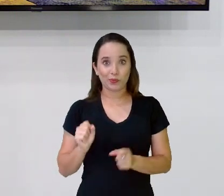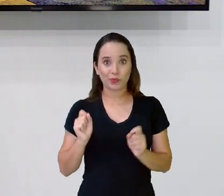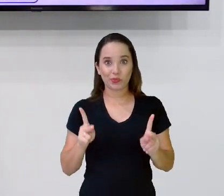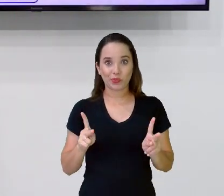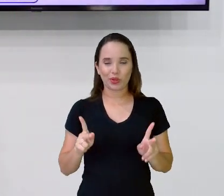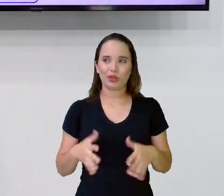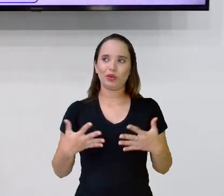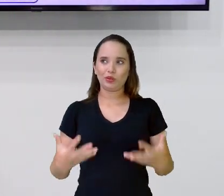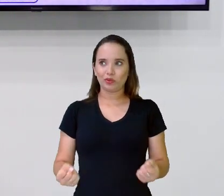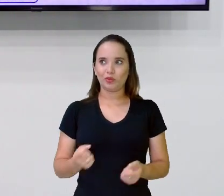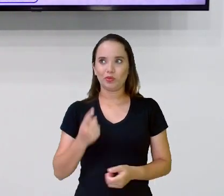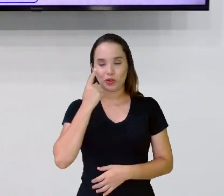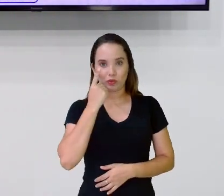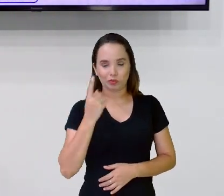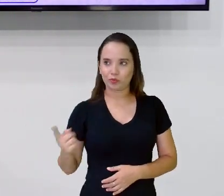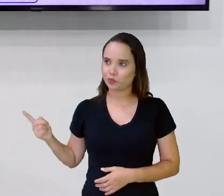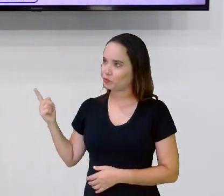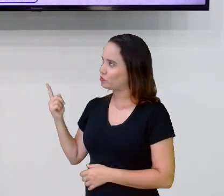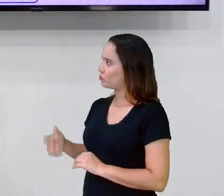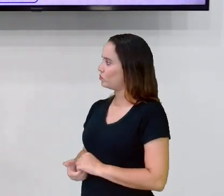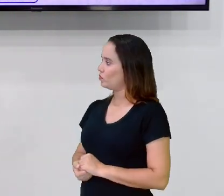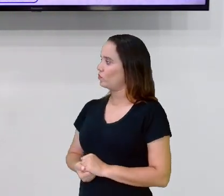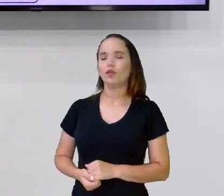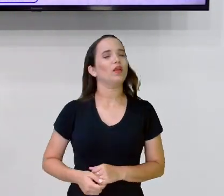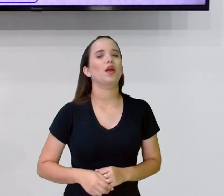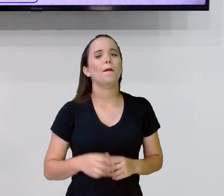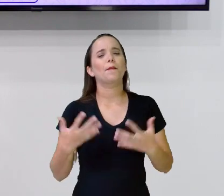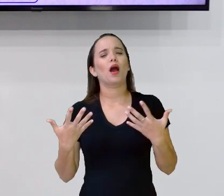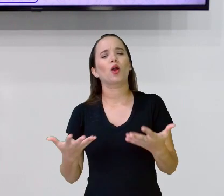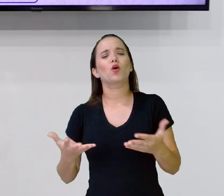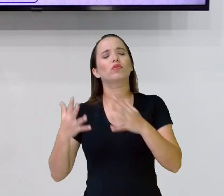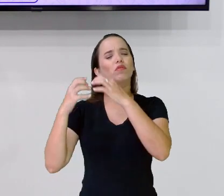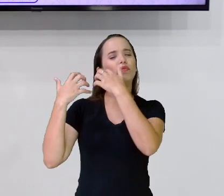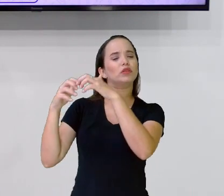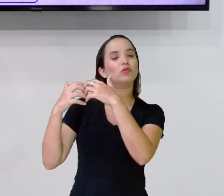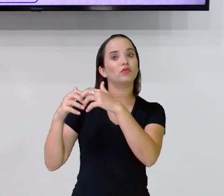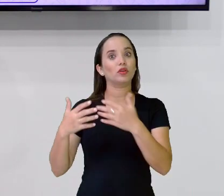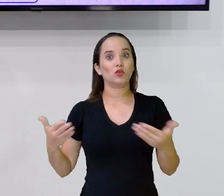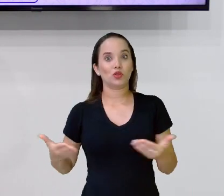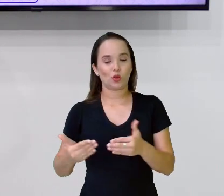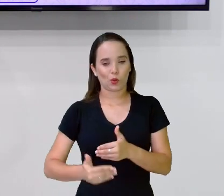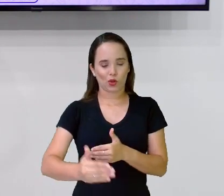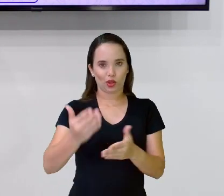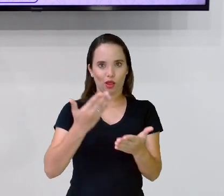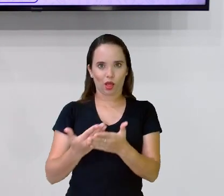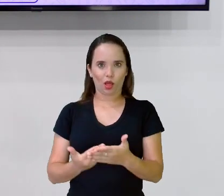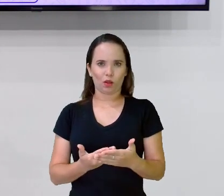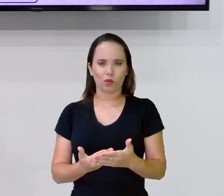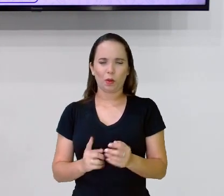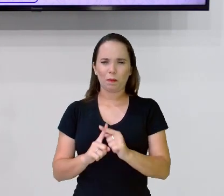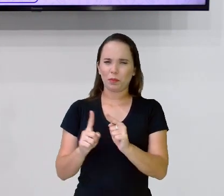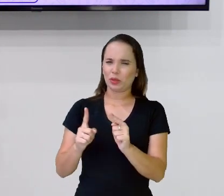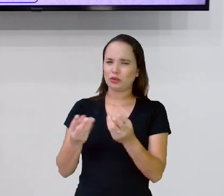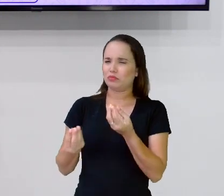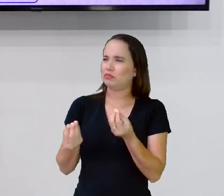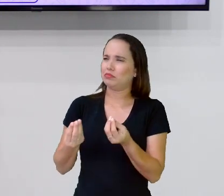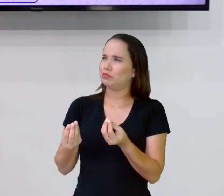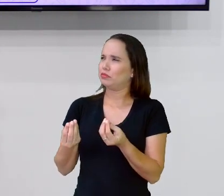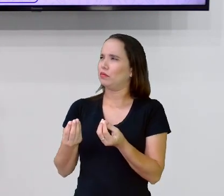Então, vamos embora aqui para essas reflexões, né, que a gente vai fazer na aula de hoje. E aí, para que serve